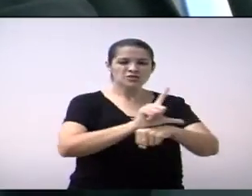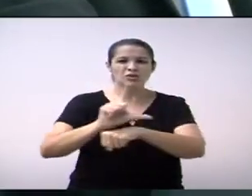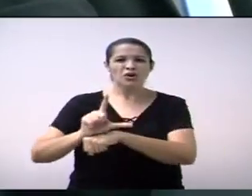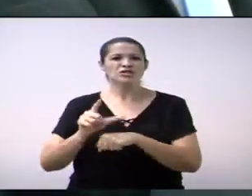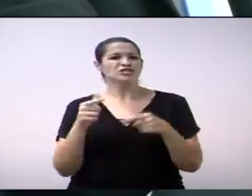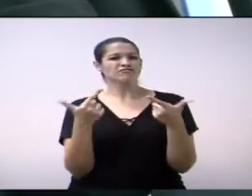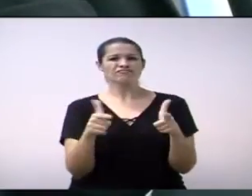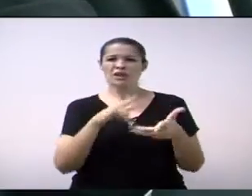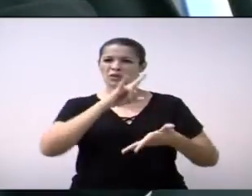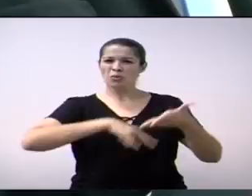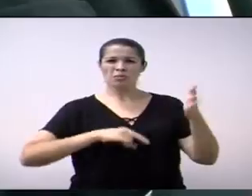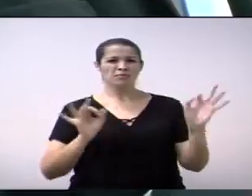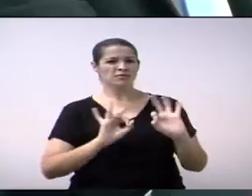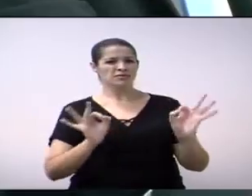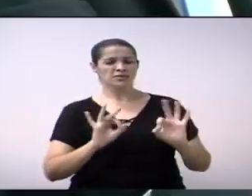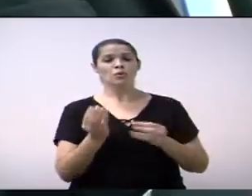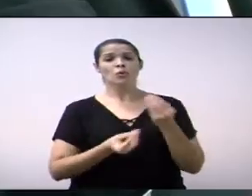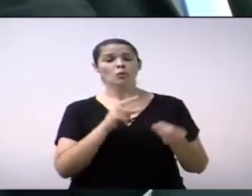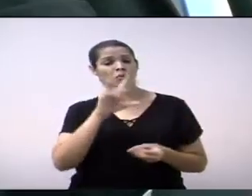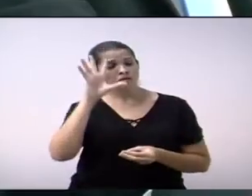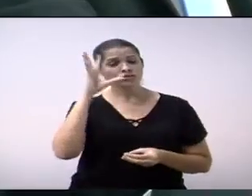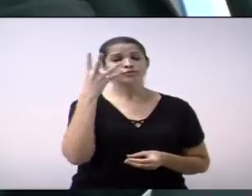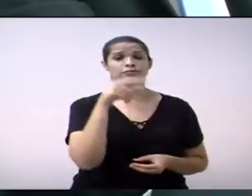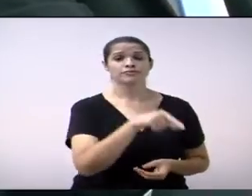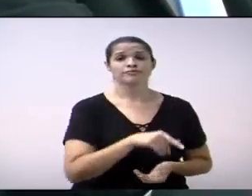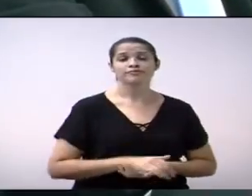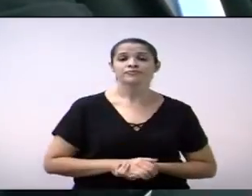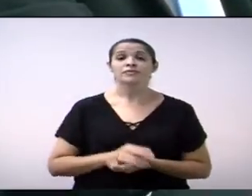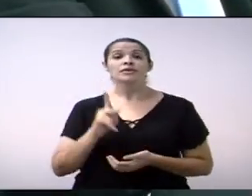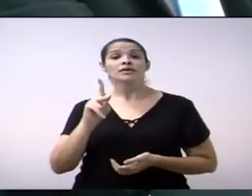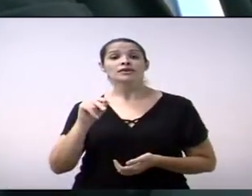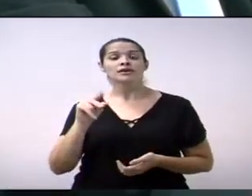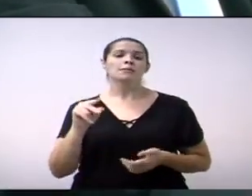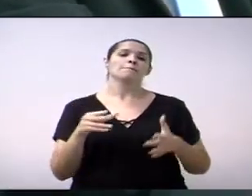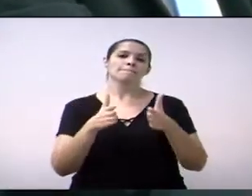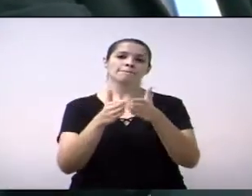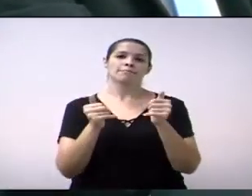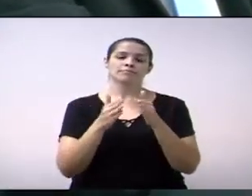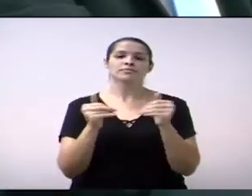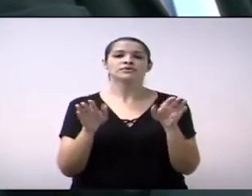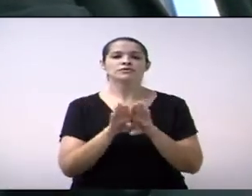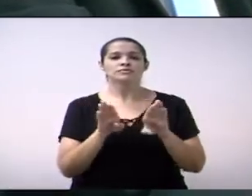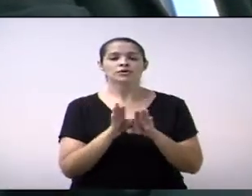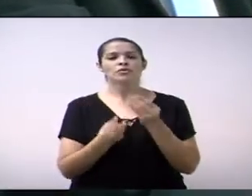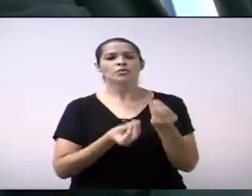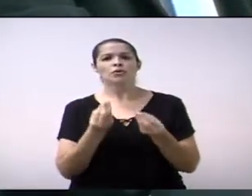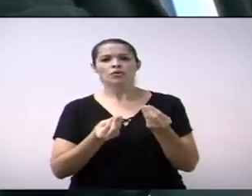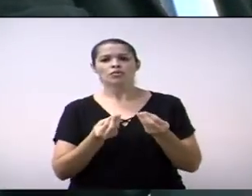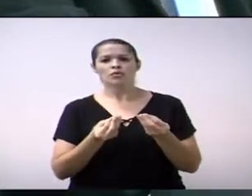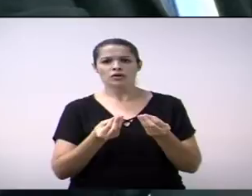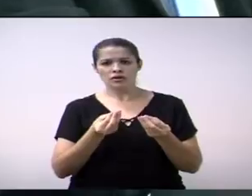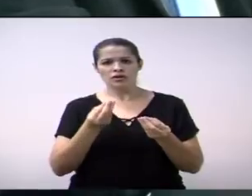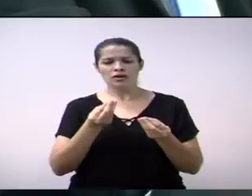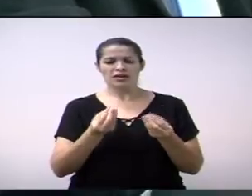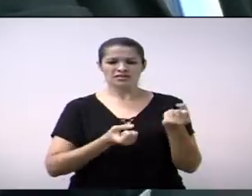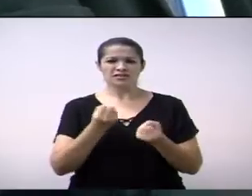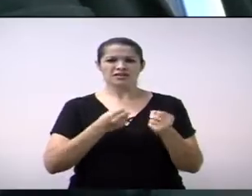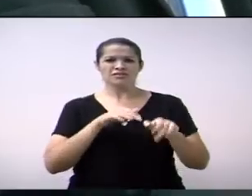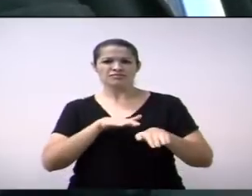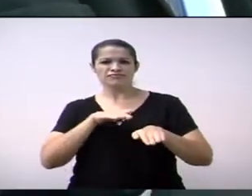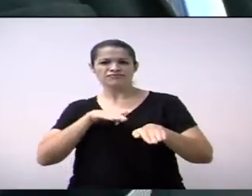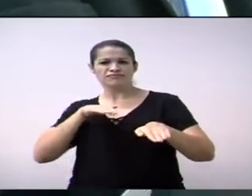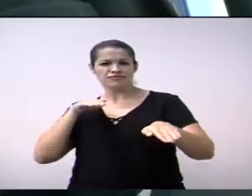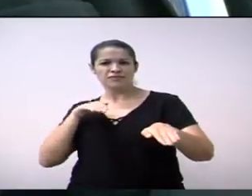De número 166, vereador Kiko Meschiati, propondo ao Executivo a manutenção ou destinação final dos veículos parados no barracão